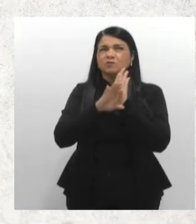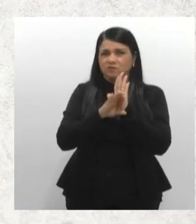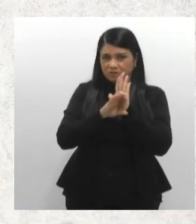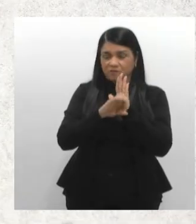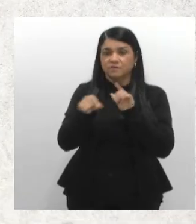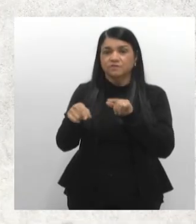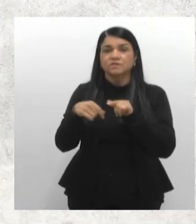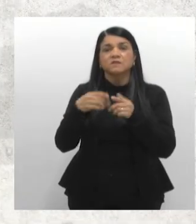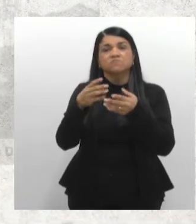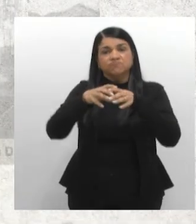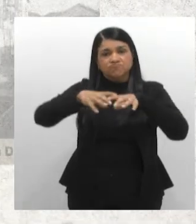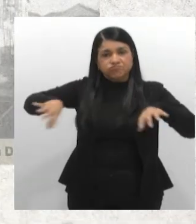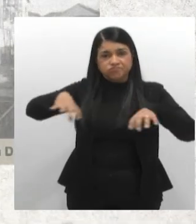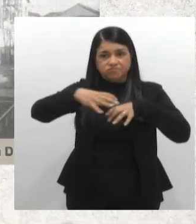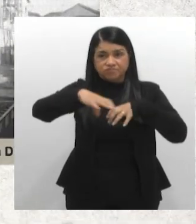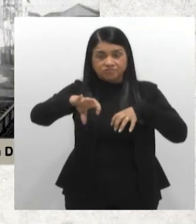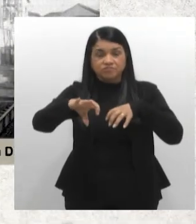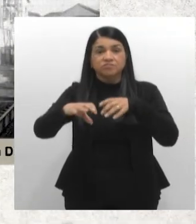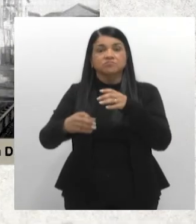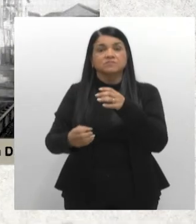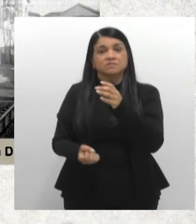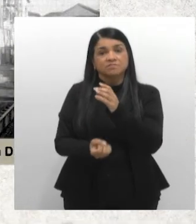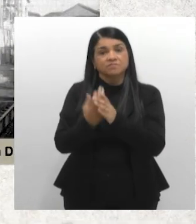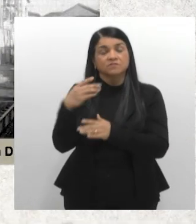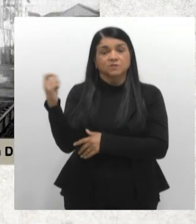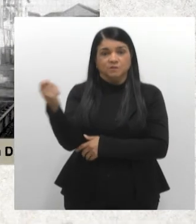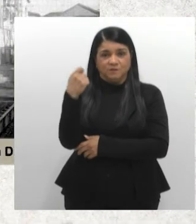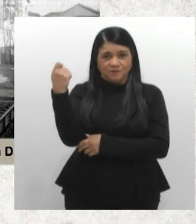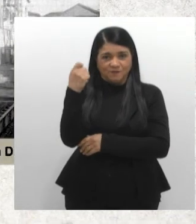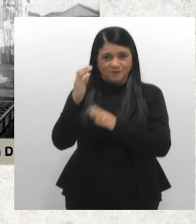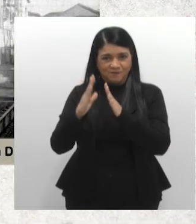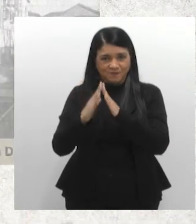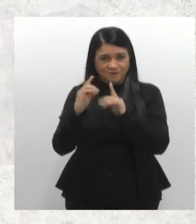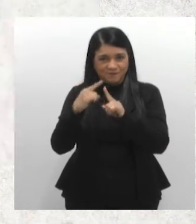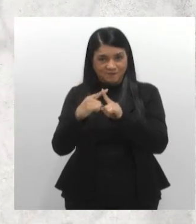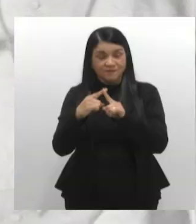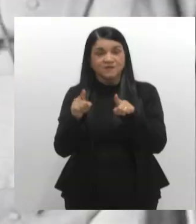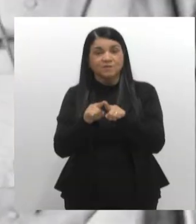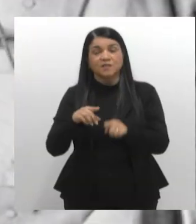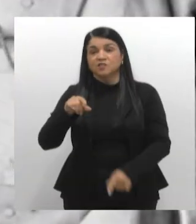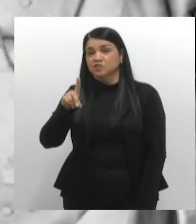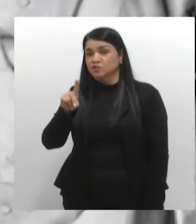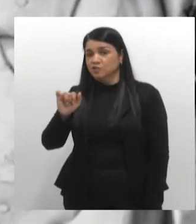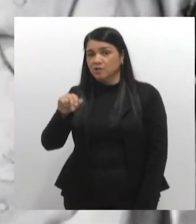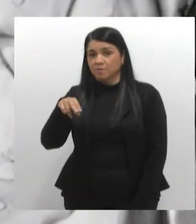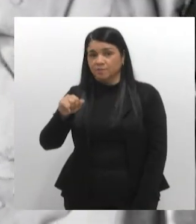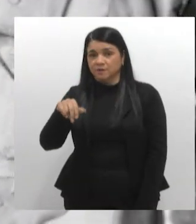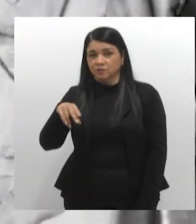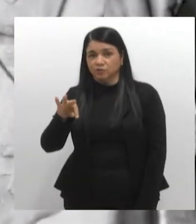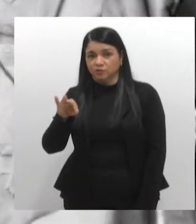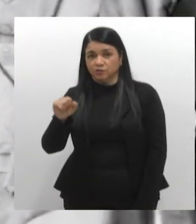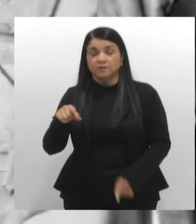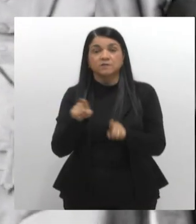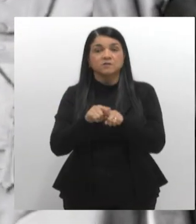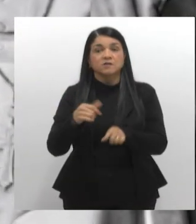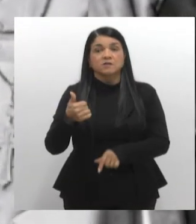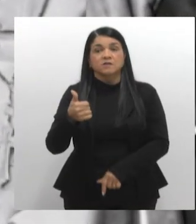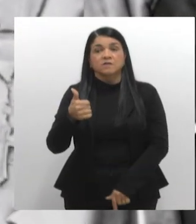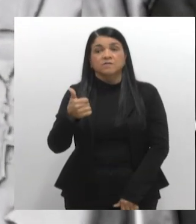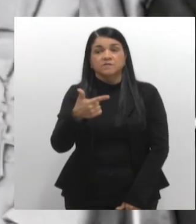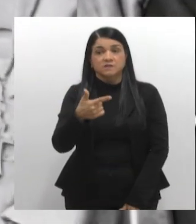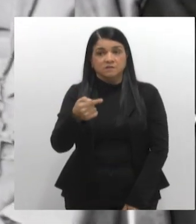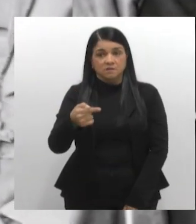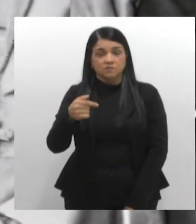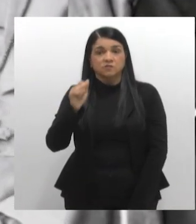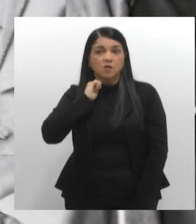desmembrada para a criação das dioceses do Rio Grande do Sul e de Diamantina. Em 27 de abril de